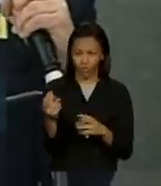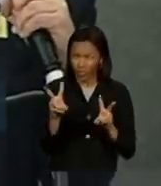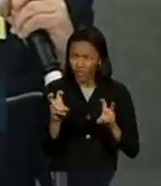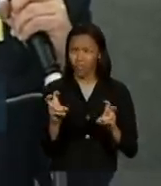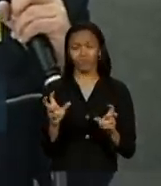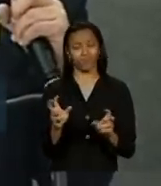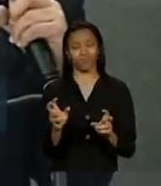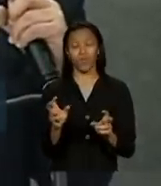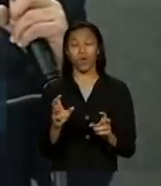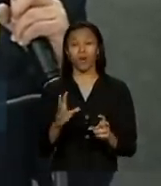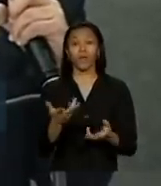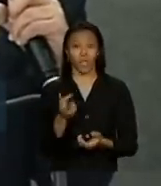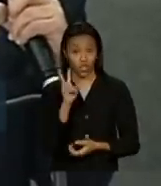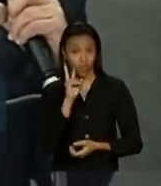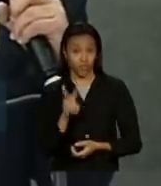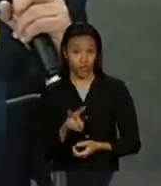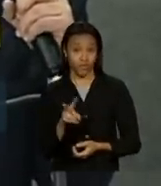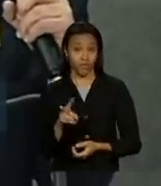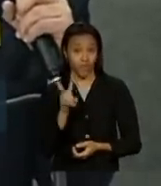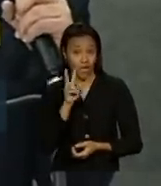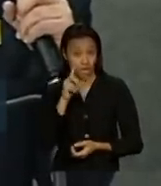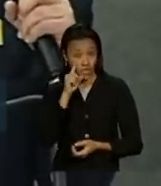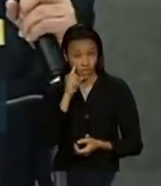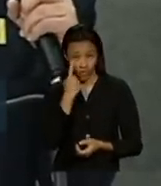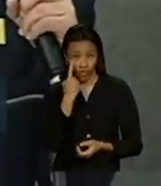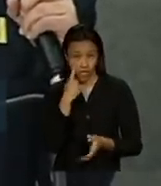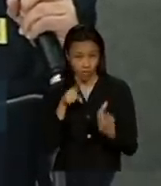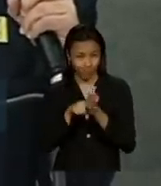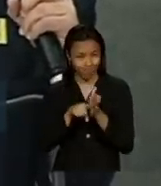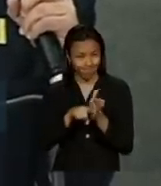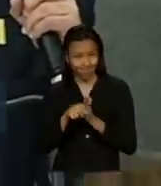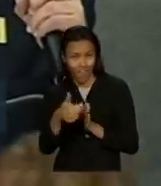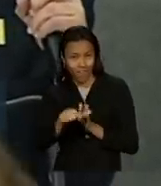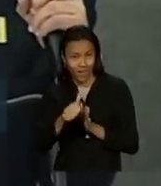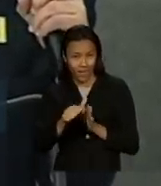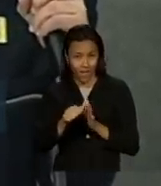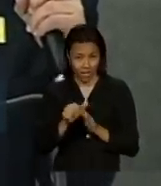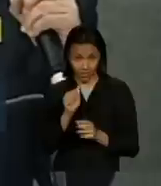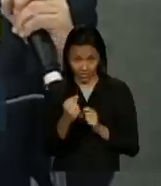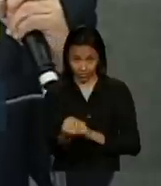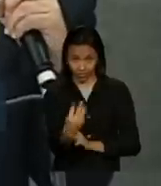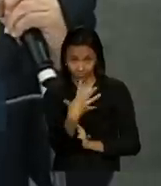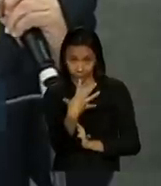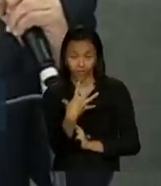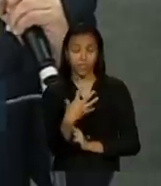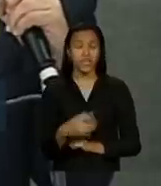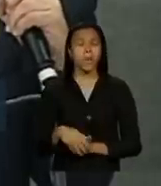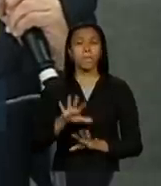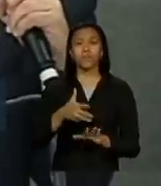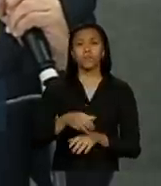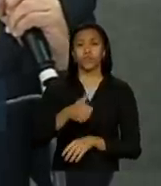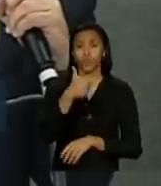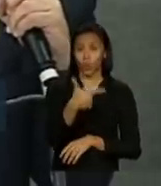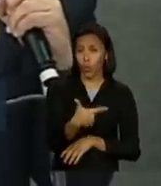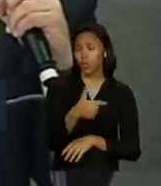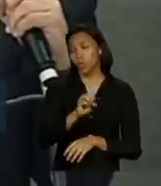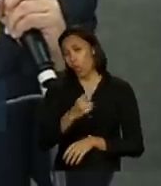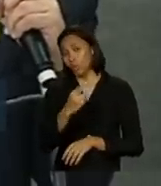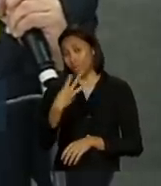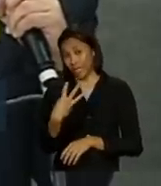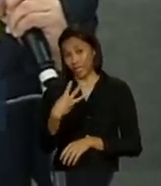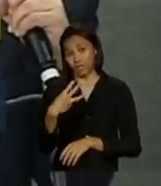desesperante vamos dizer que nessa análise tá certo vocês vão a resultados lá que apenas 2% 3%